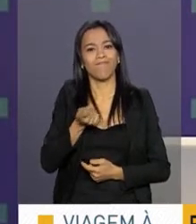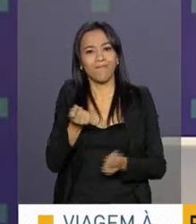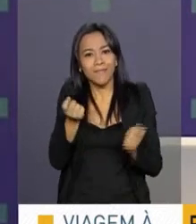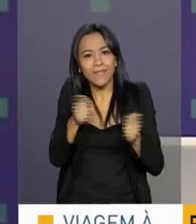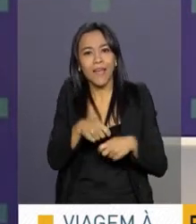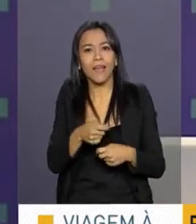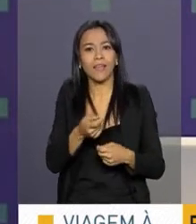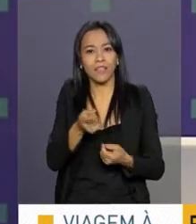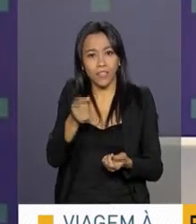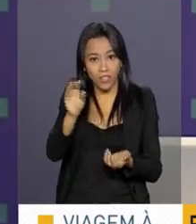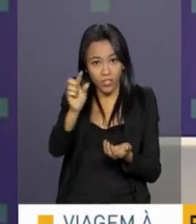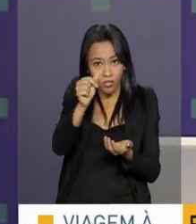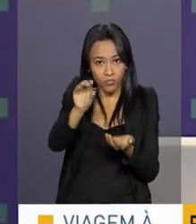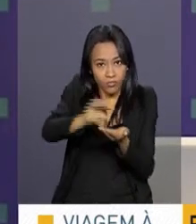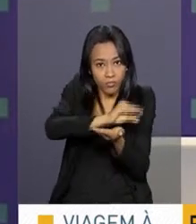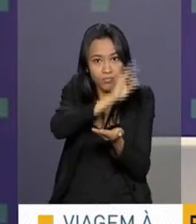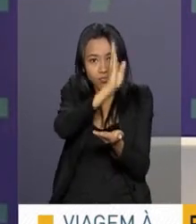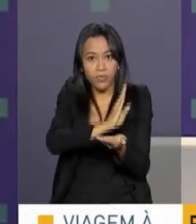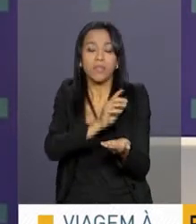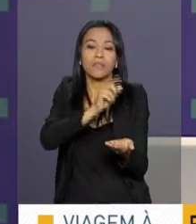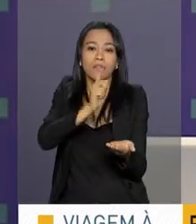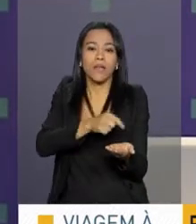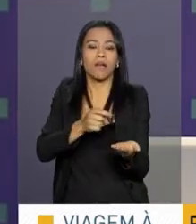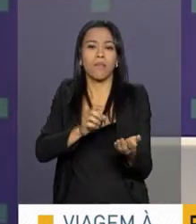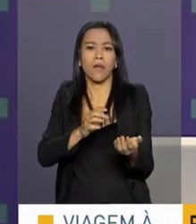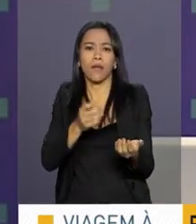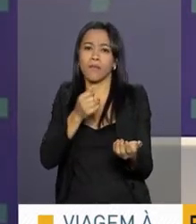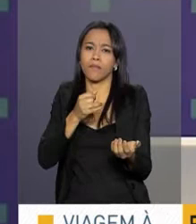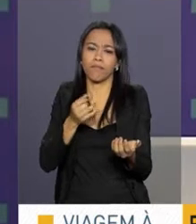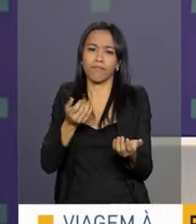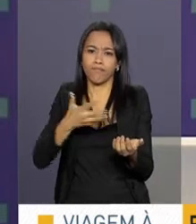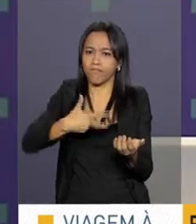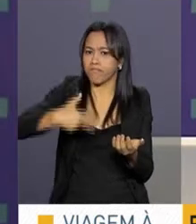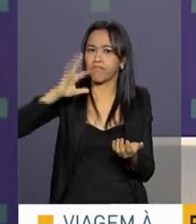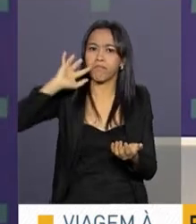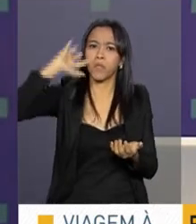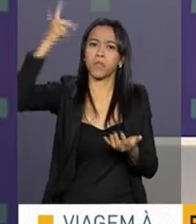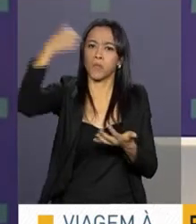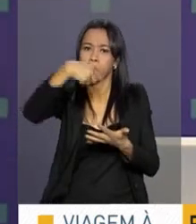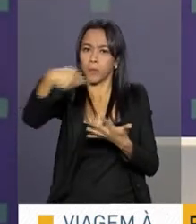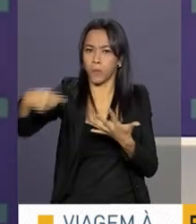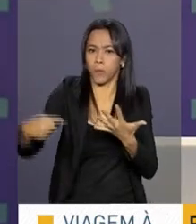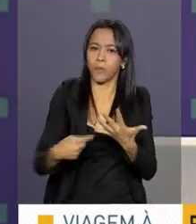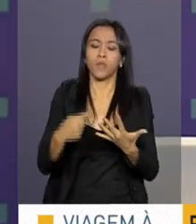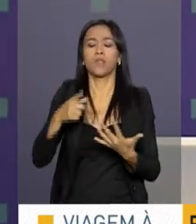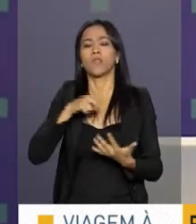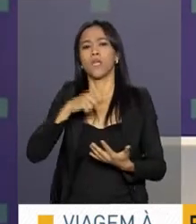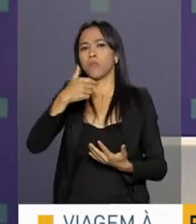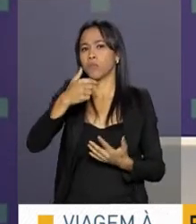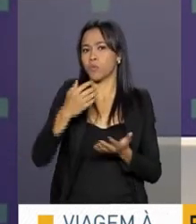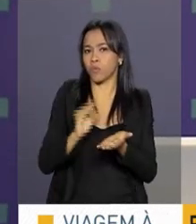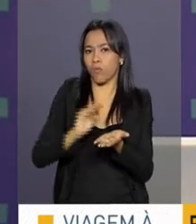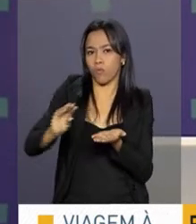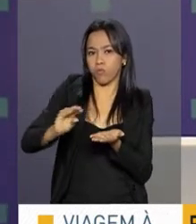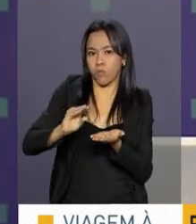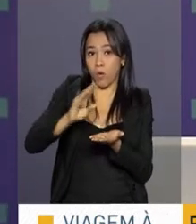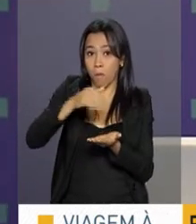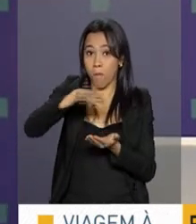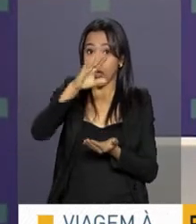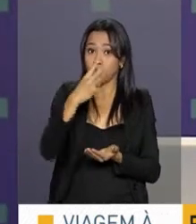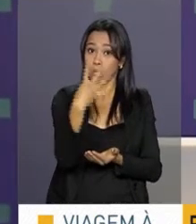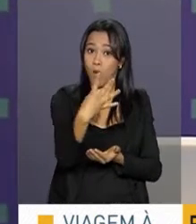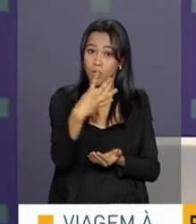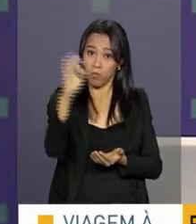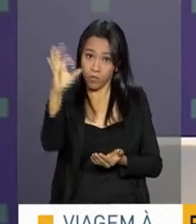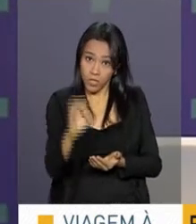nossas necessidades de financiamento em moeda externa. Como veem, nós temos um investimento de mais de 4% do PIB e a nossa